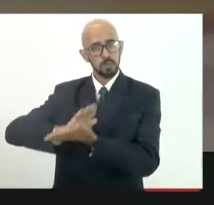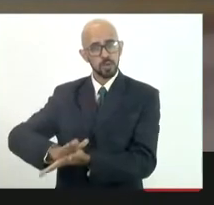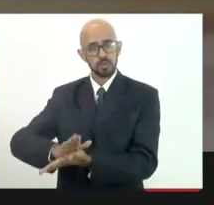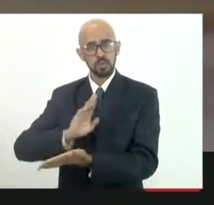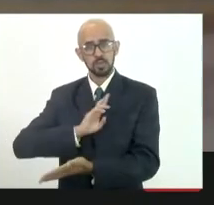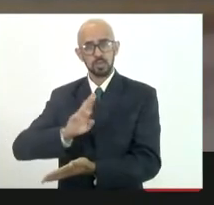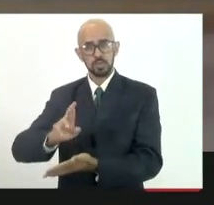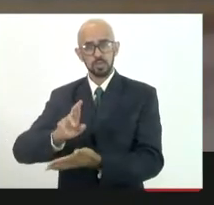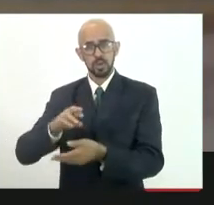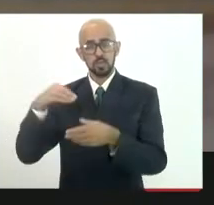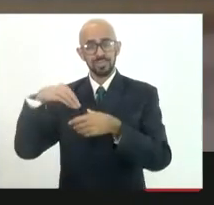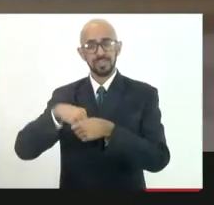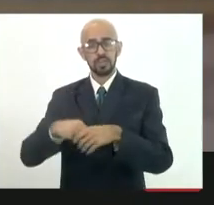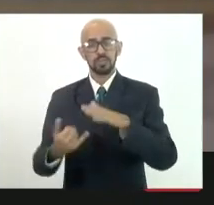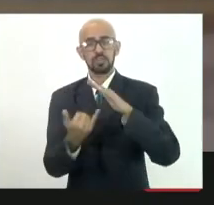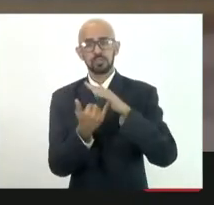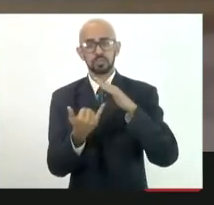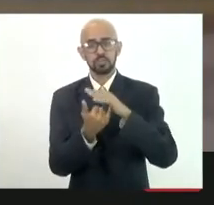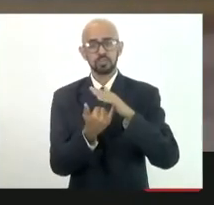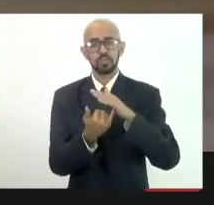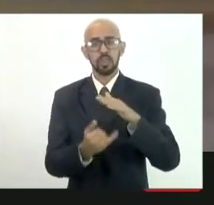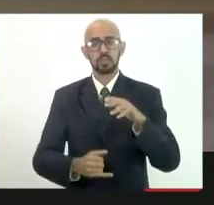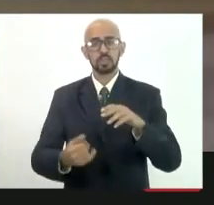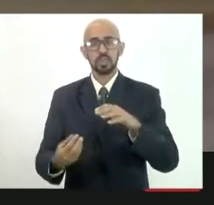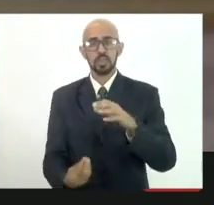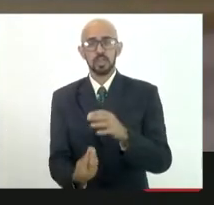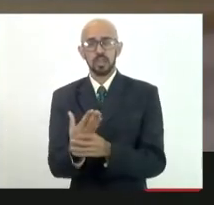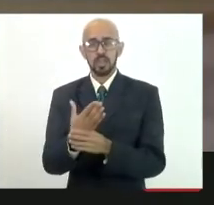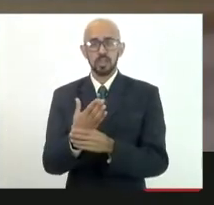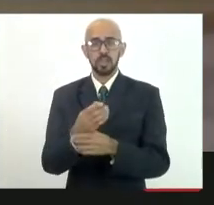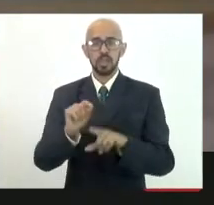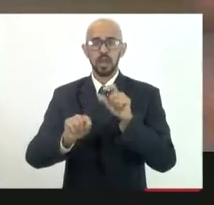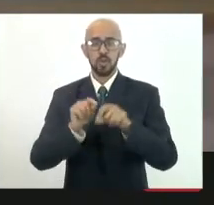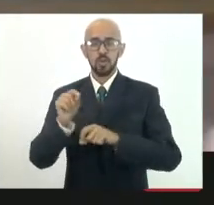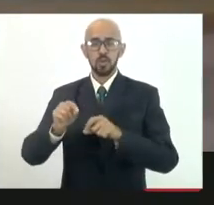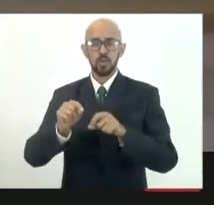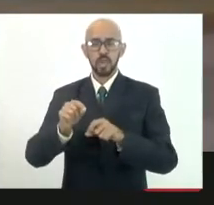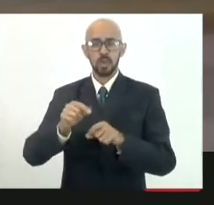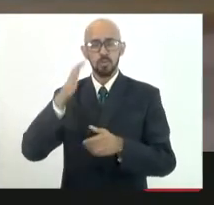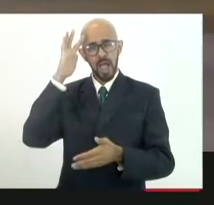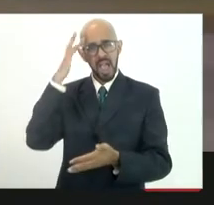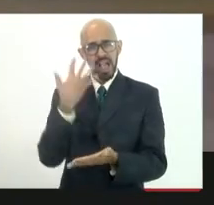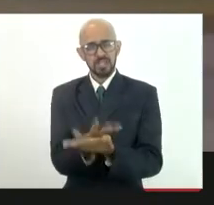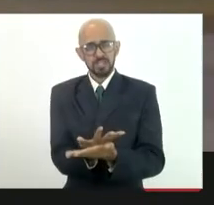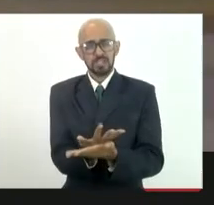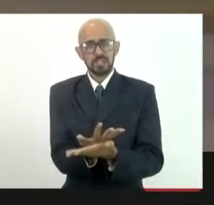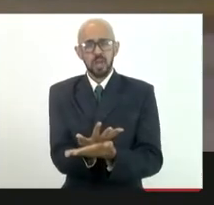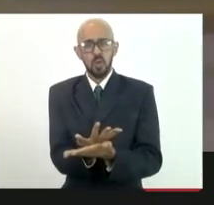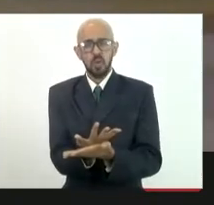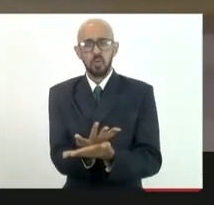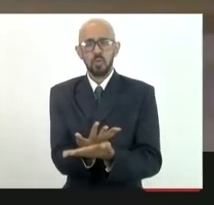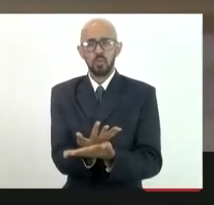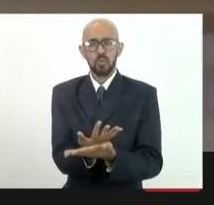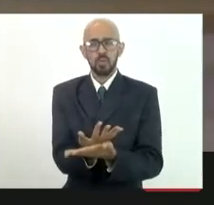institucional, para uma lógica que garanta, né, e assegure espaços